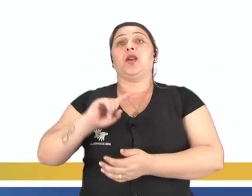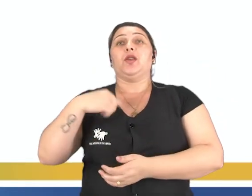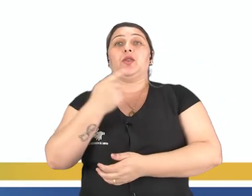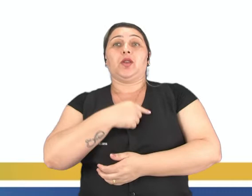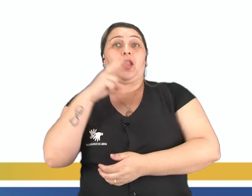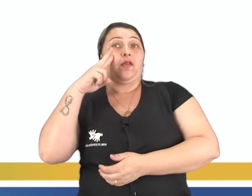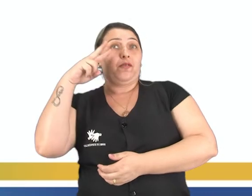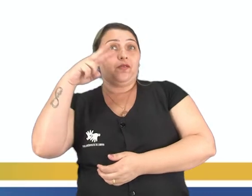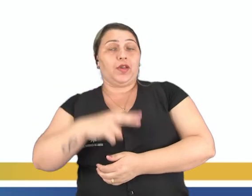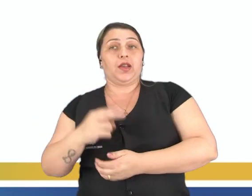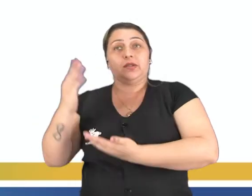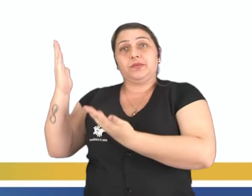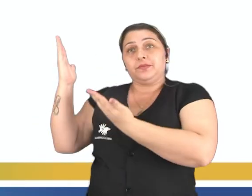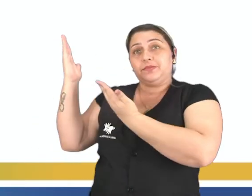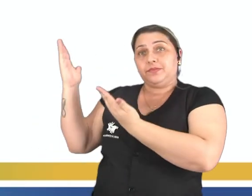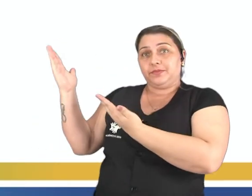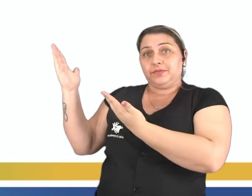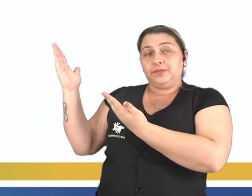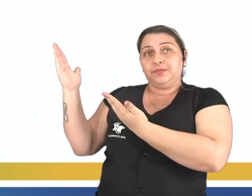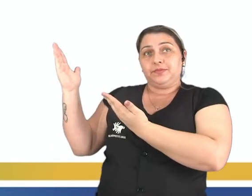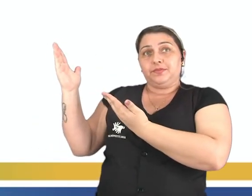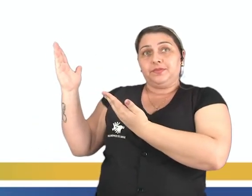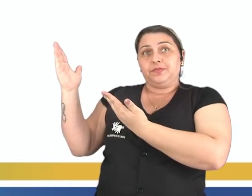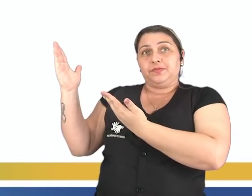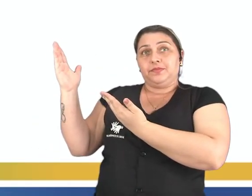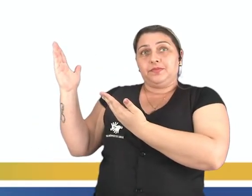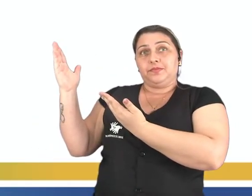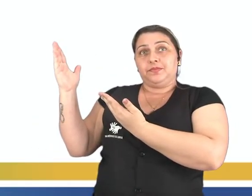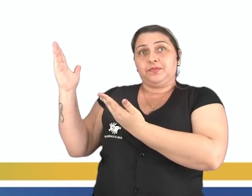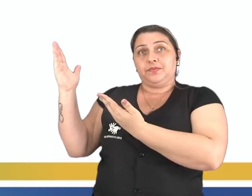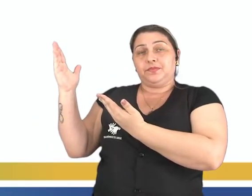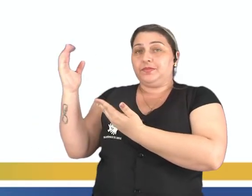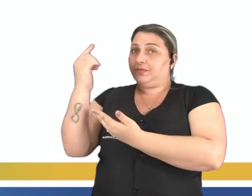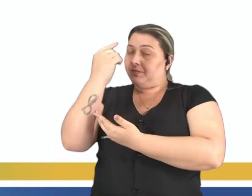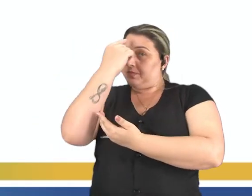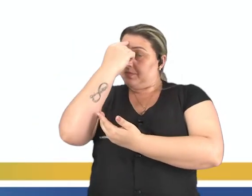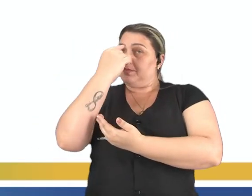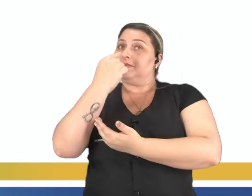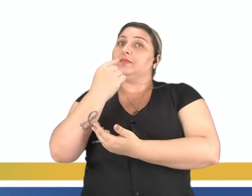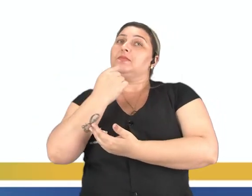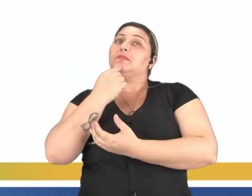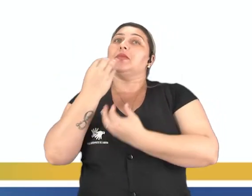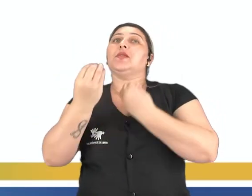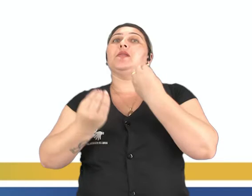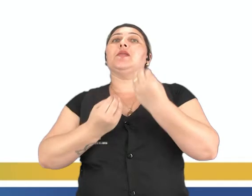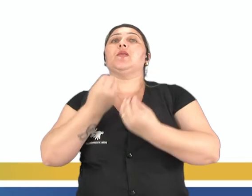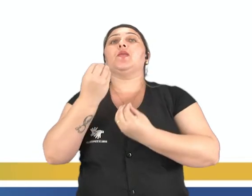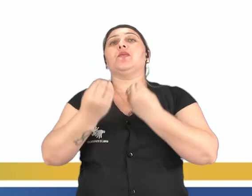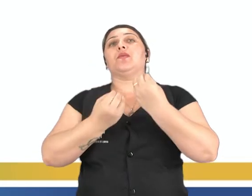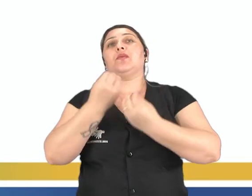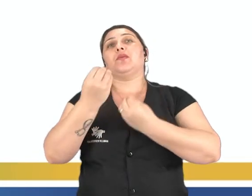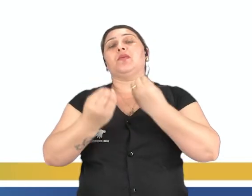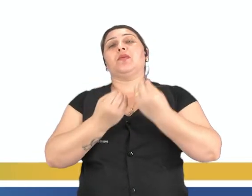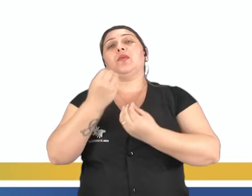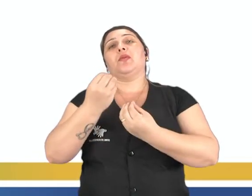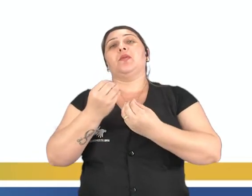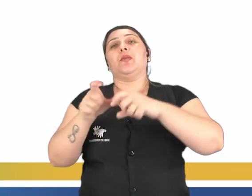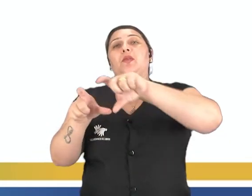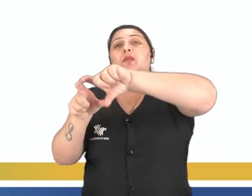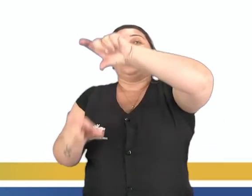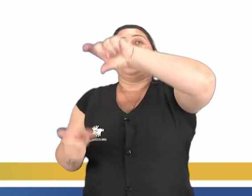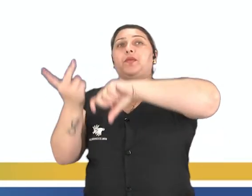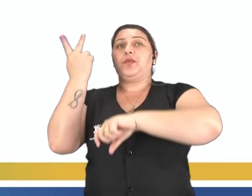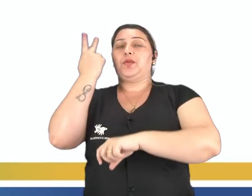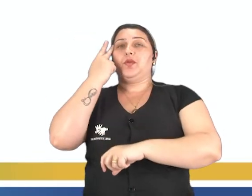pode ver, né, nessa imagenzinha como seria uma coluna